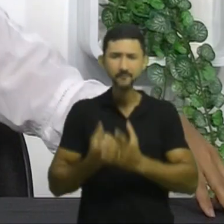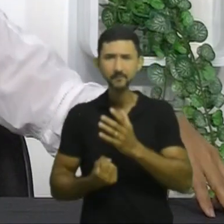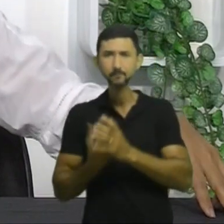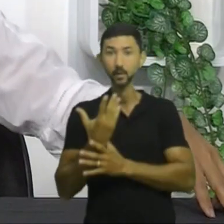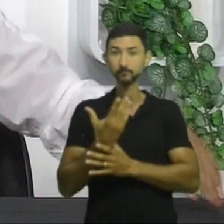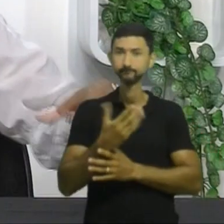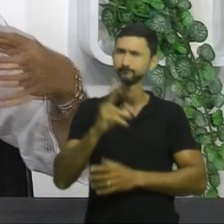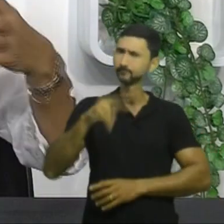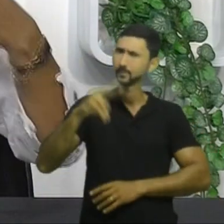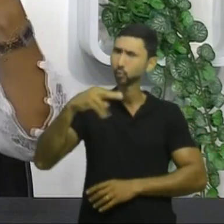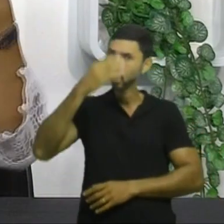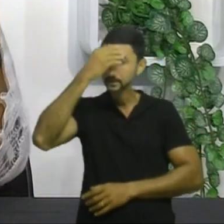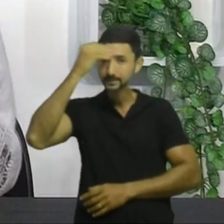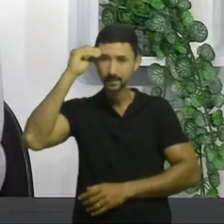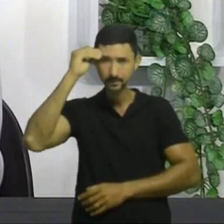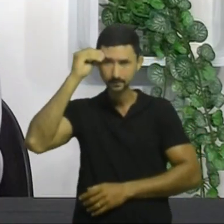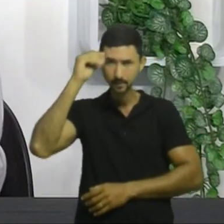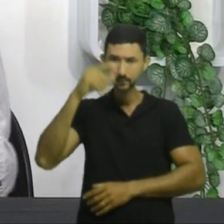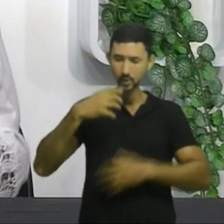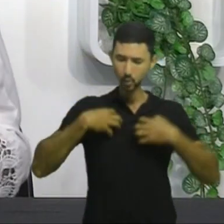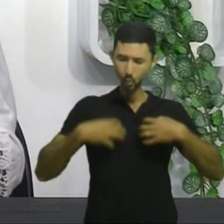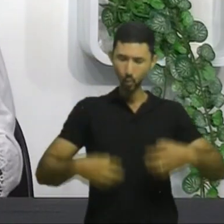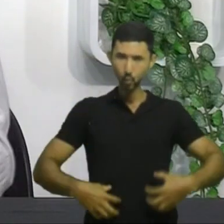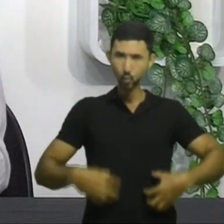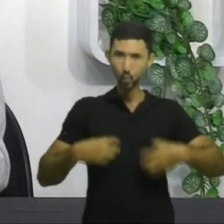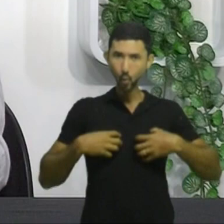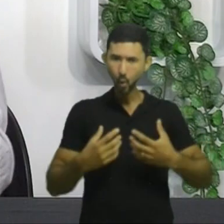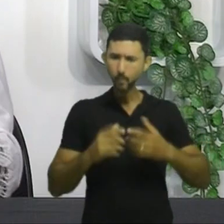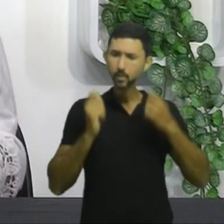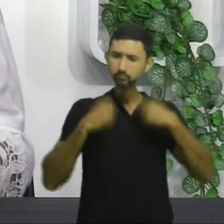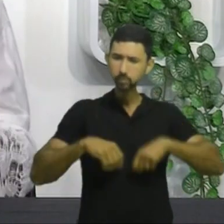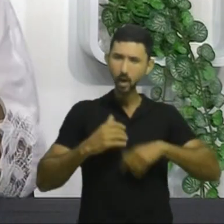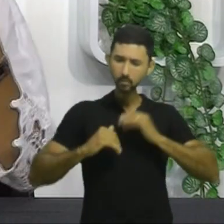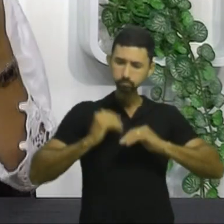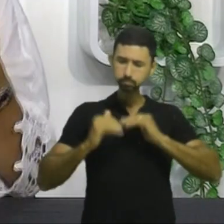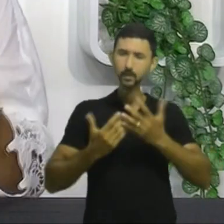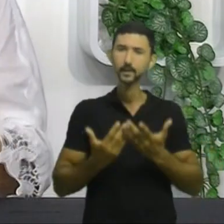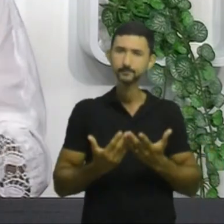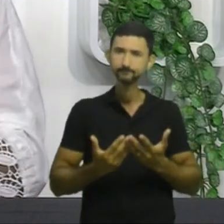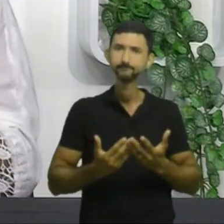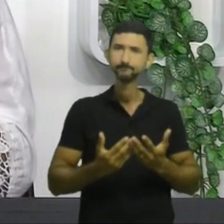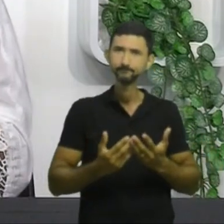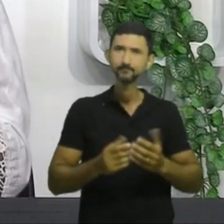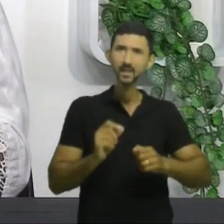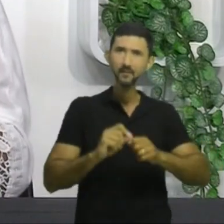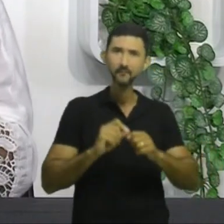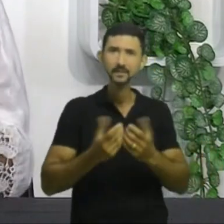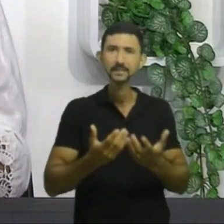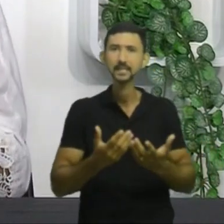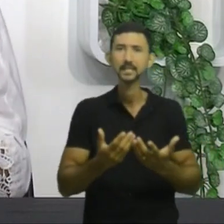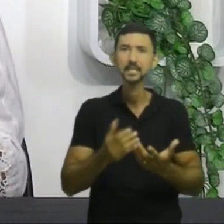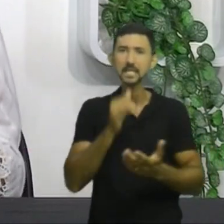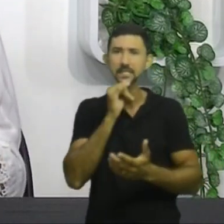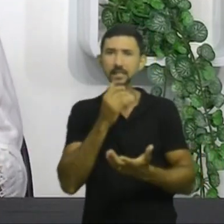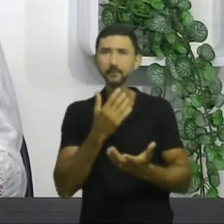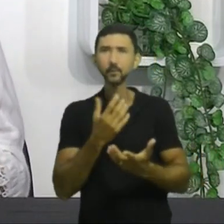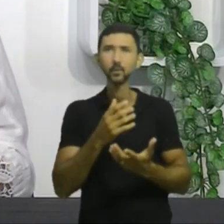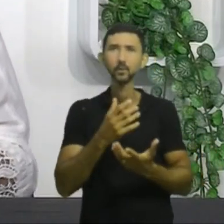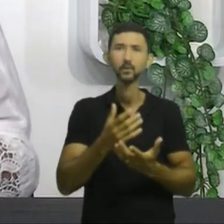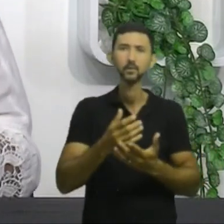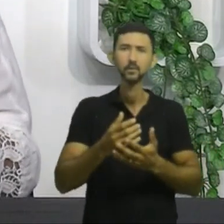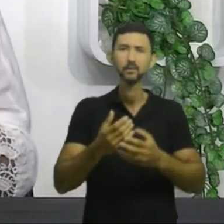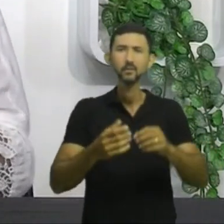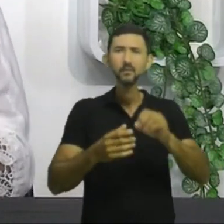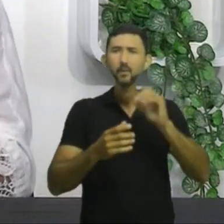Não esqueçam que vocês têm o corpo, vocês têm a possibilidade de fazer, inclusive com